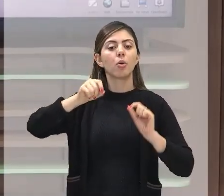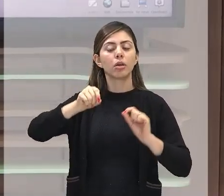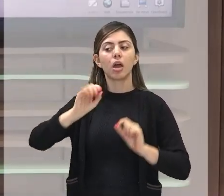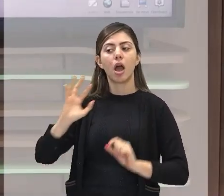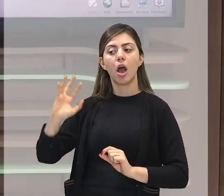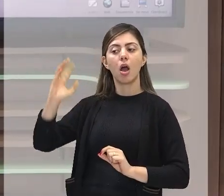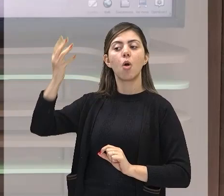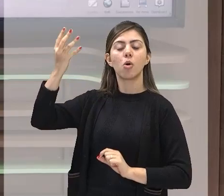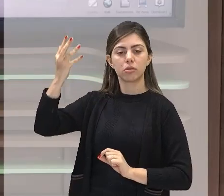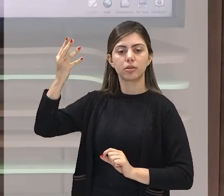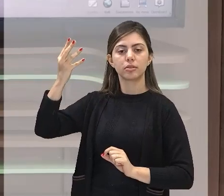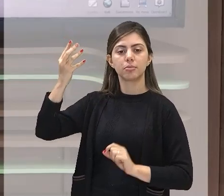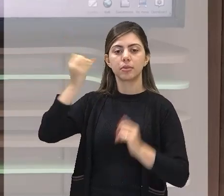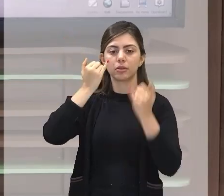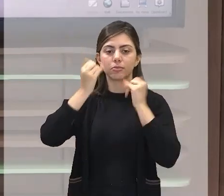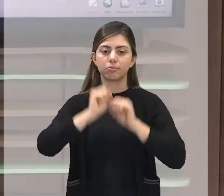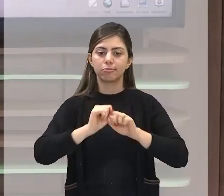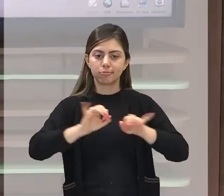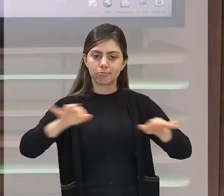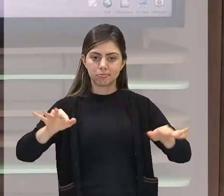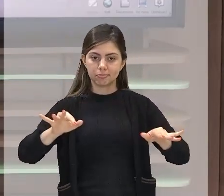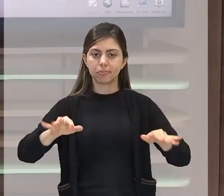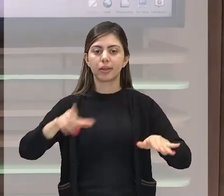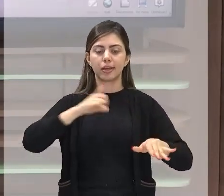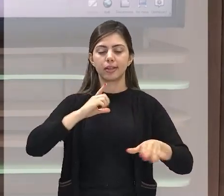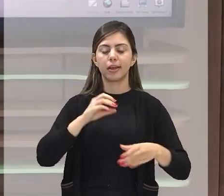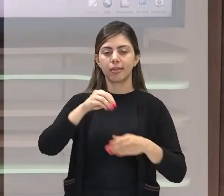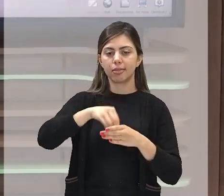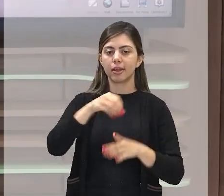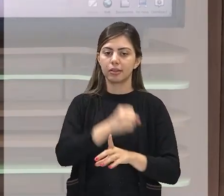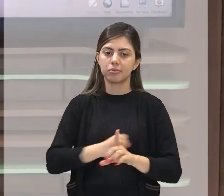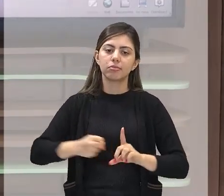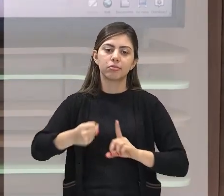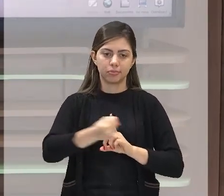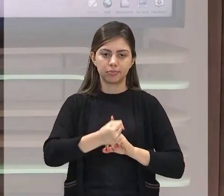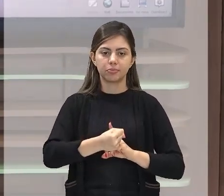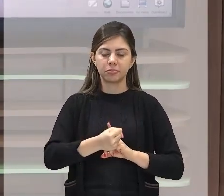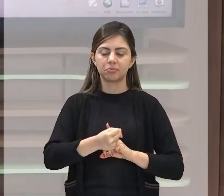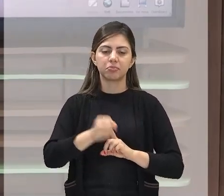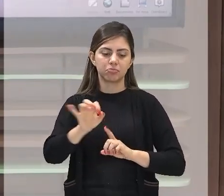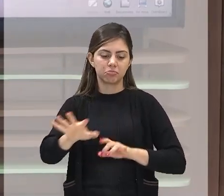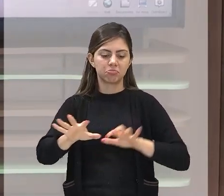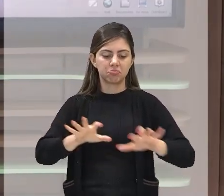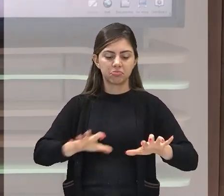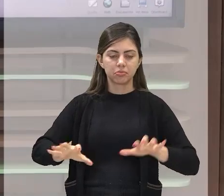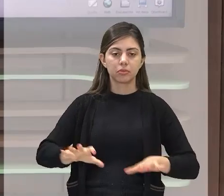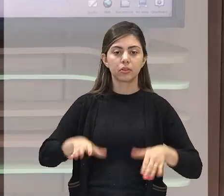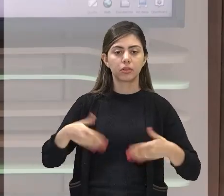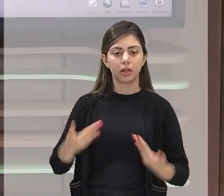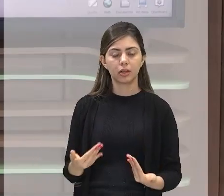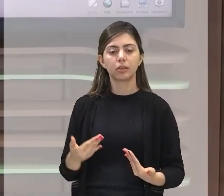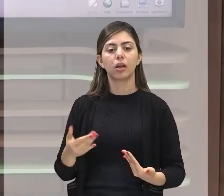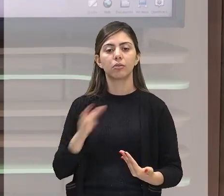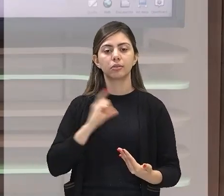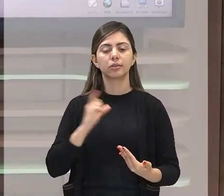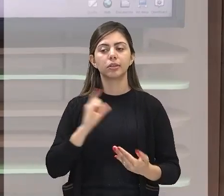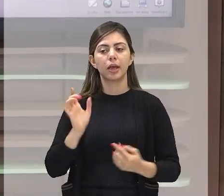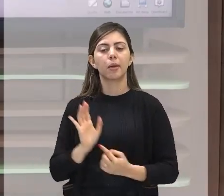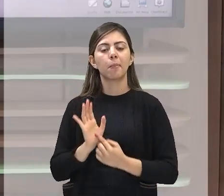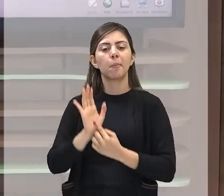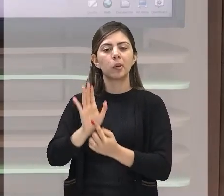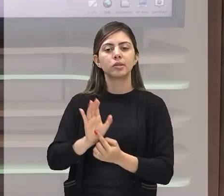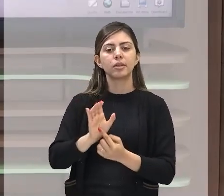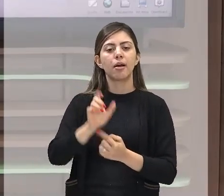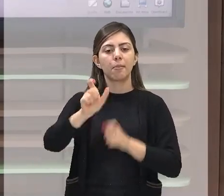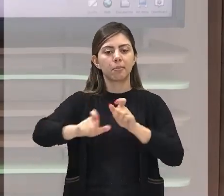um determinado fato, né, que ocorre nas várias esferas da sociedade e que são trazidos para o conhecimento do